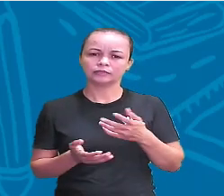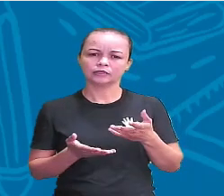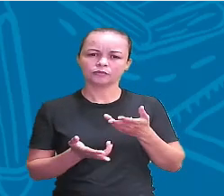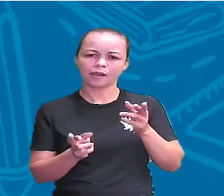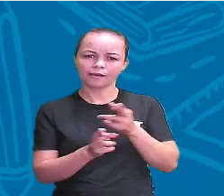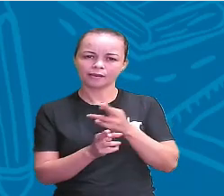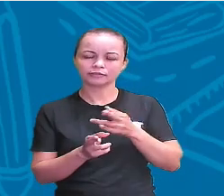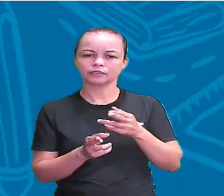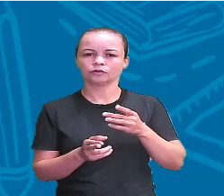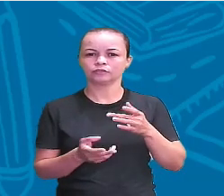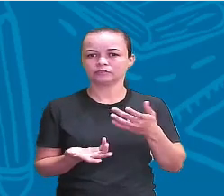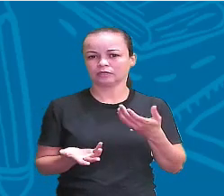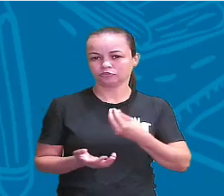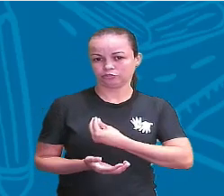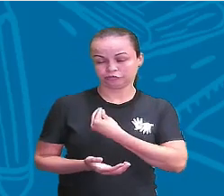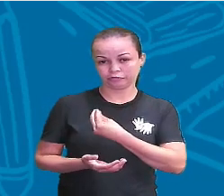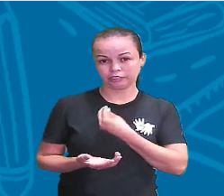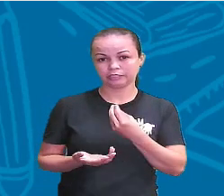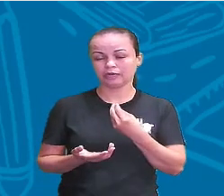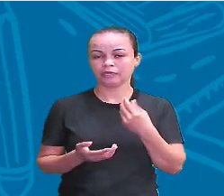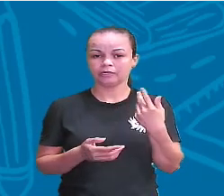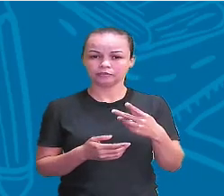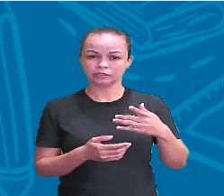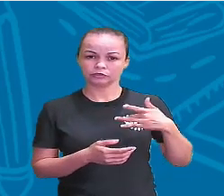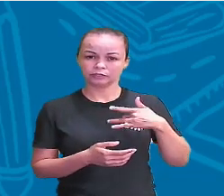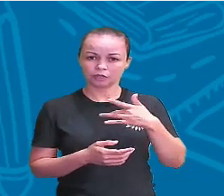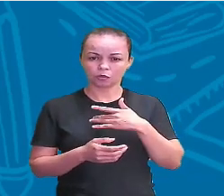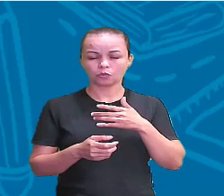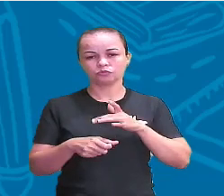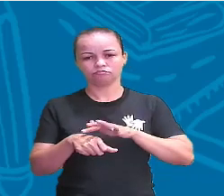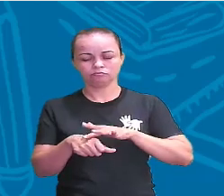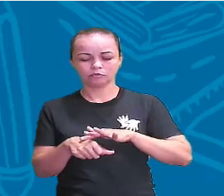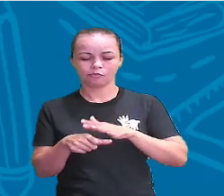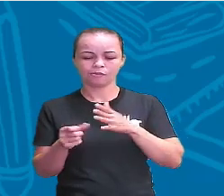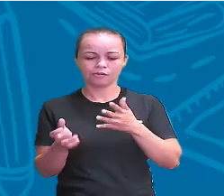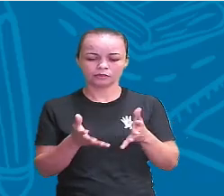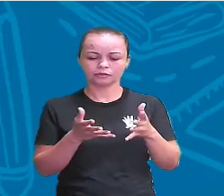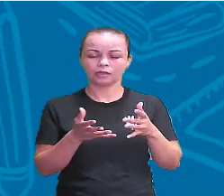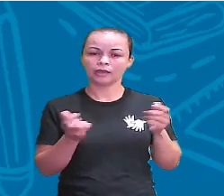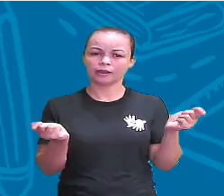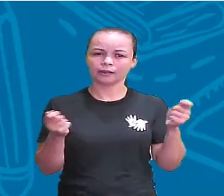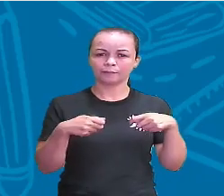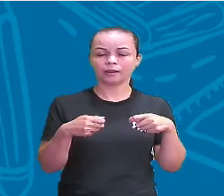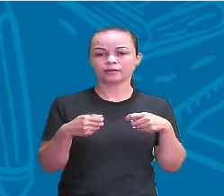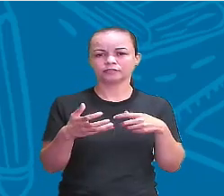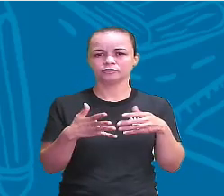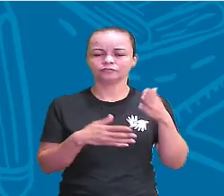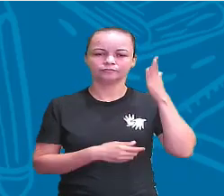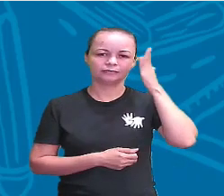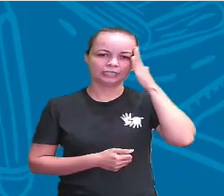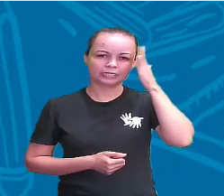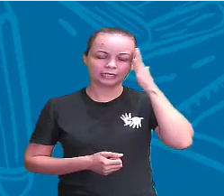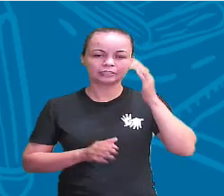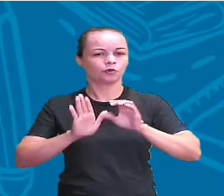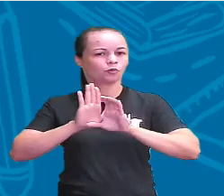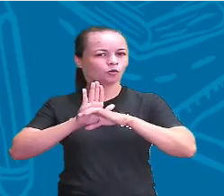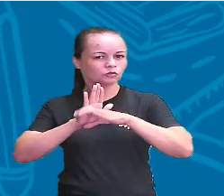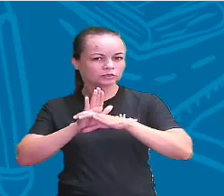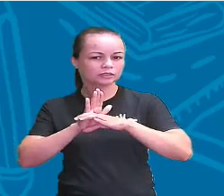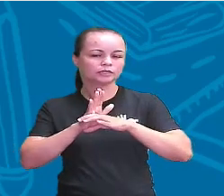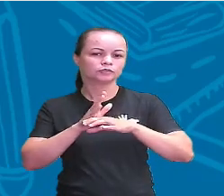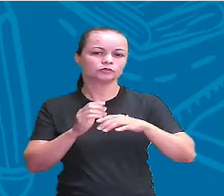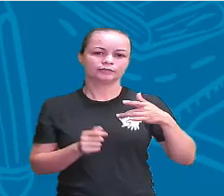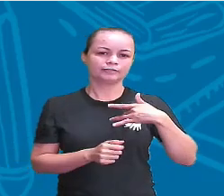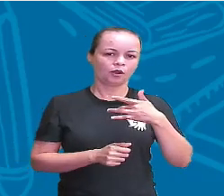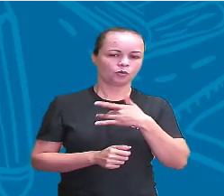nós temos e essa condição de saúde e doença, e também seremos capazes de entender os conceitos de saúde